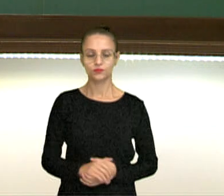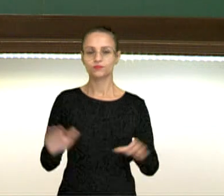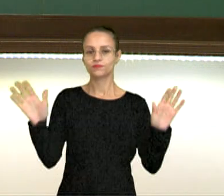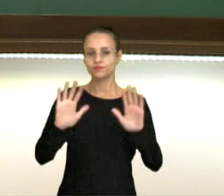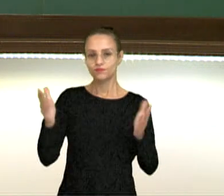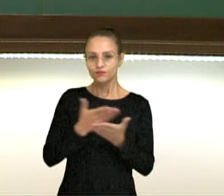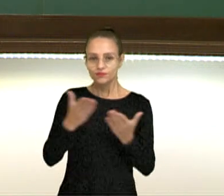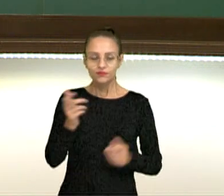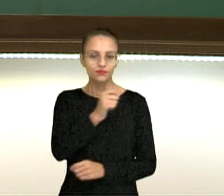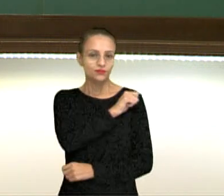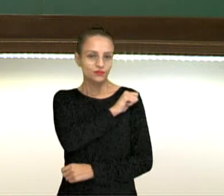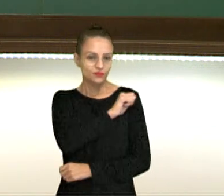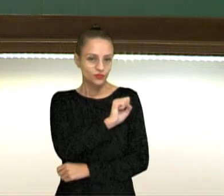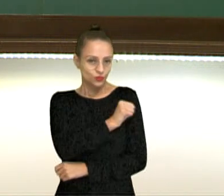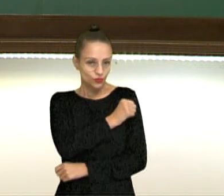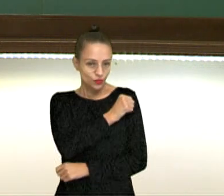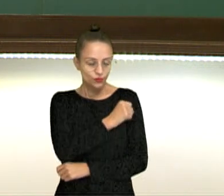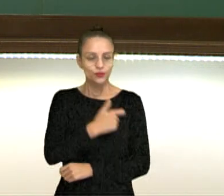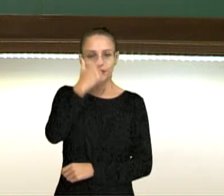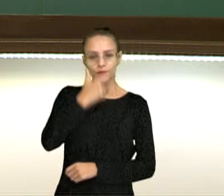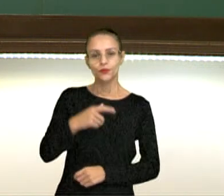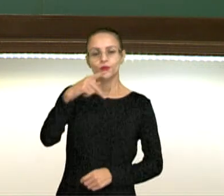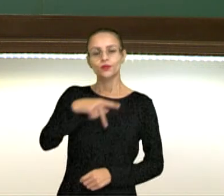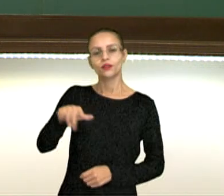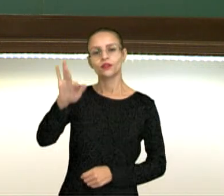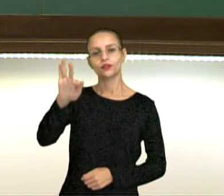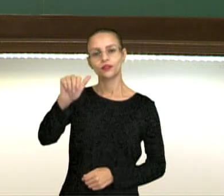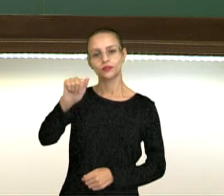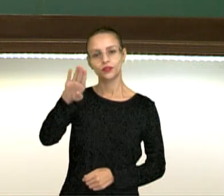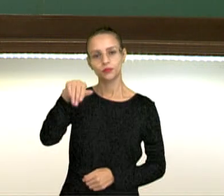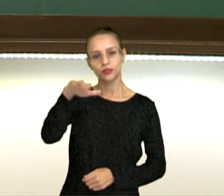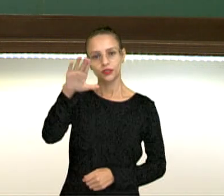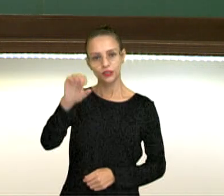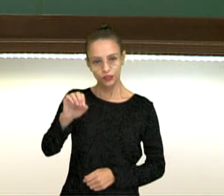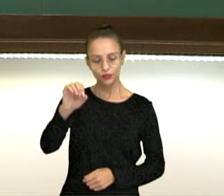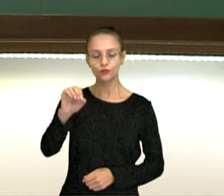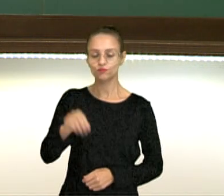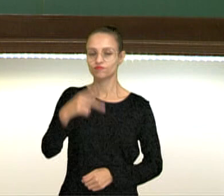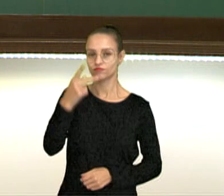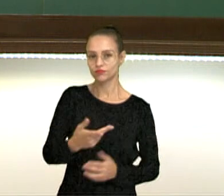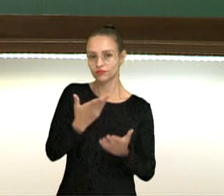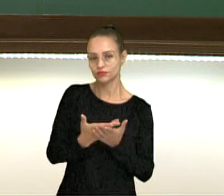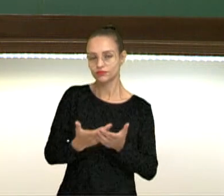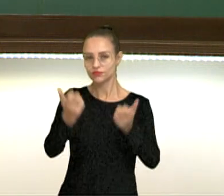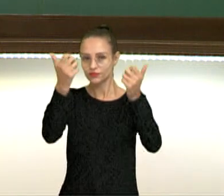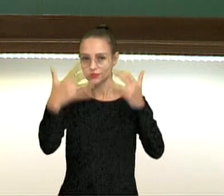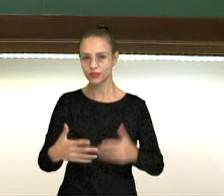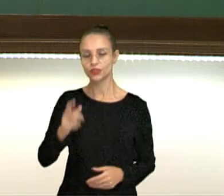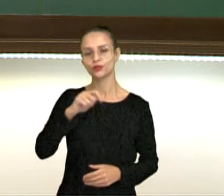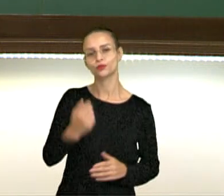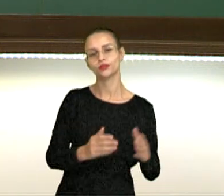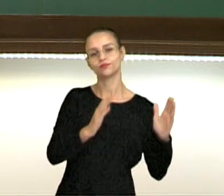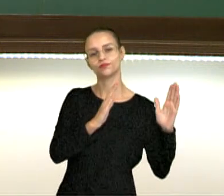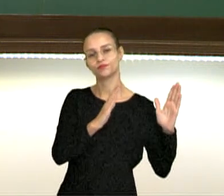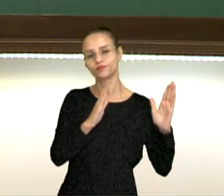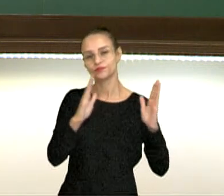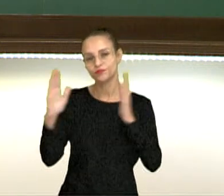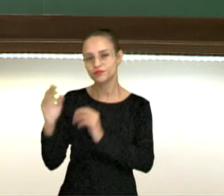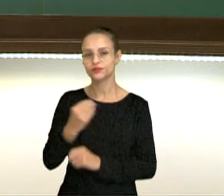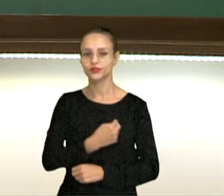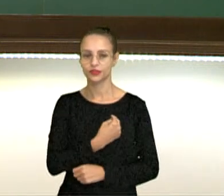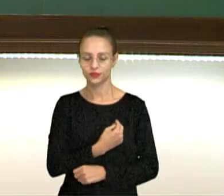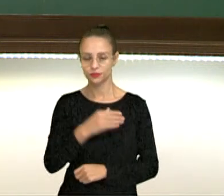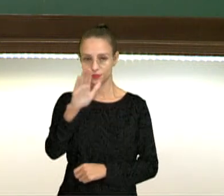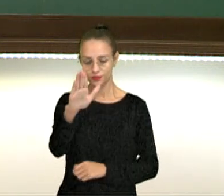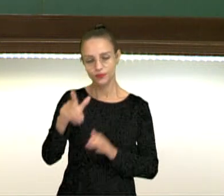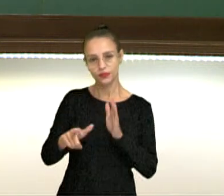Olá, estudantes do 8º ano, aqui é o professor Fabiano e nessa aula de nivelamento nós vamos falar sobre as fases da vida. Mas antes